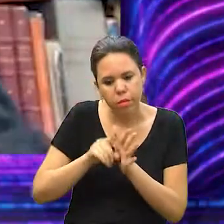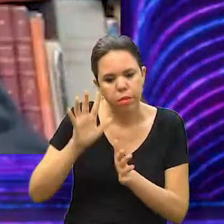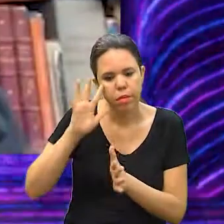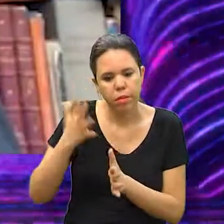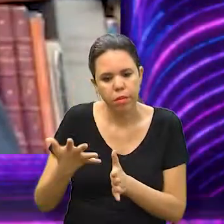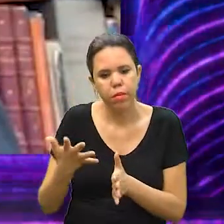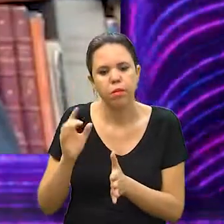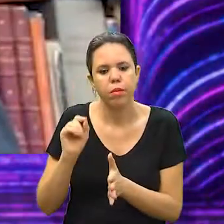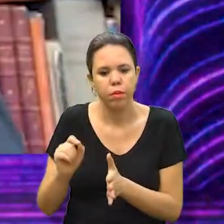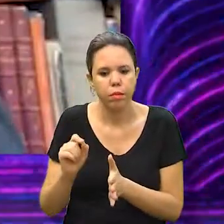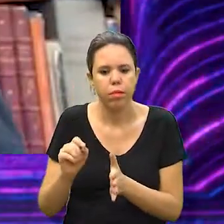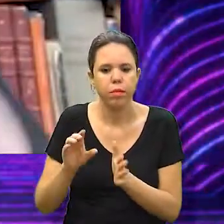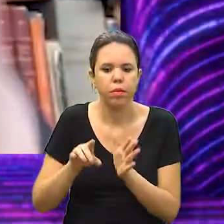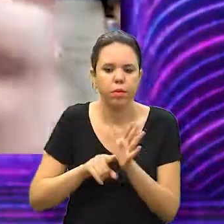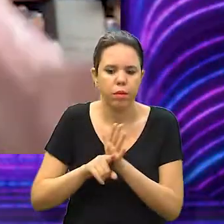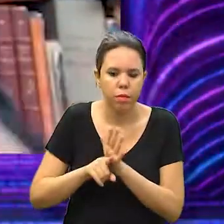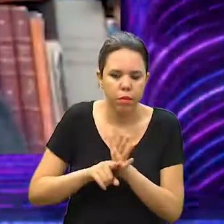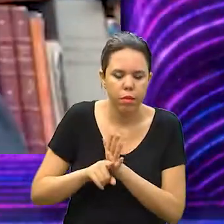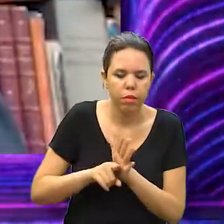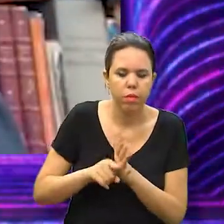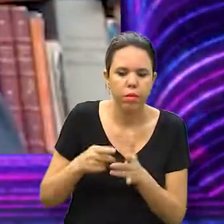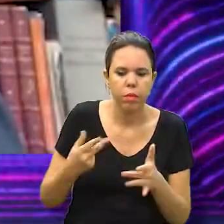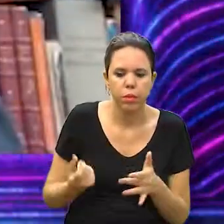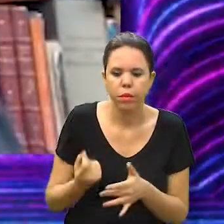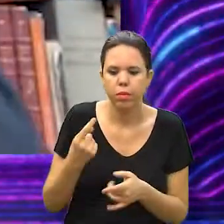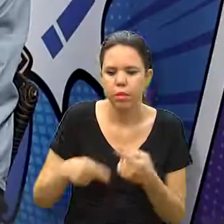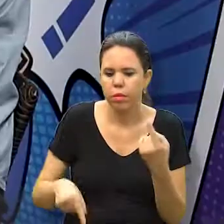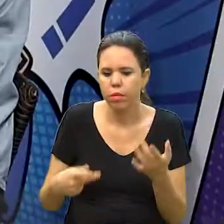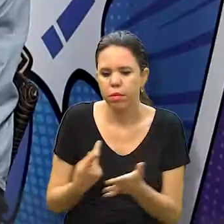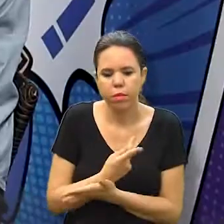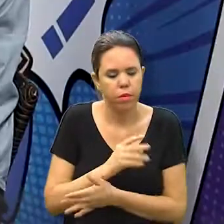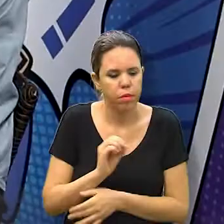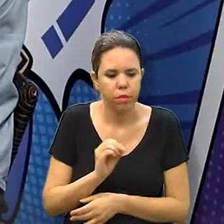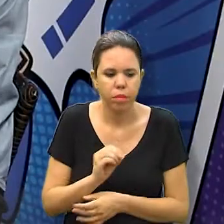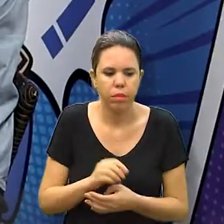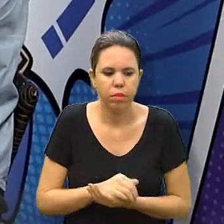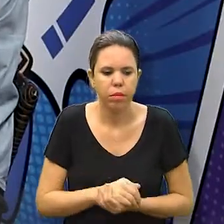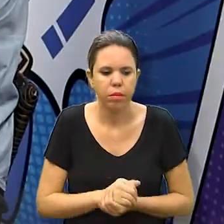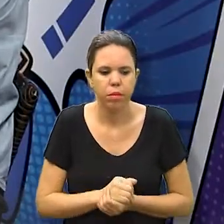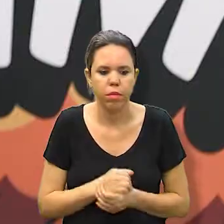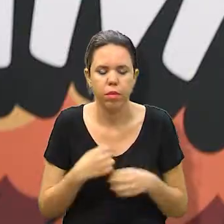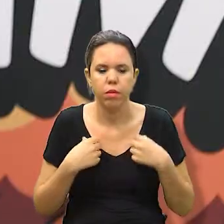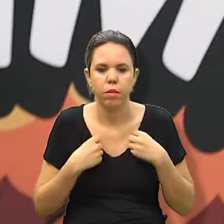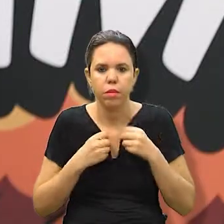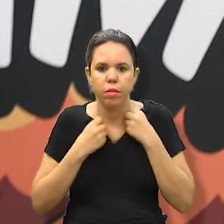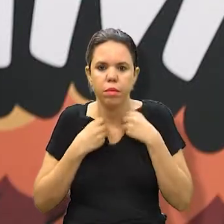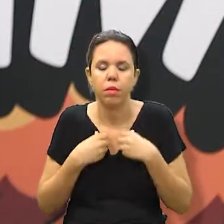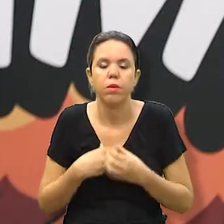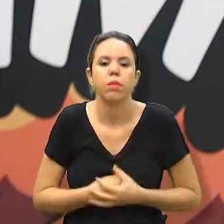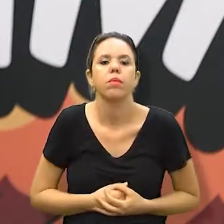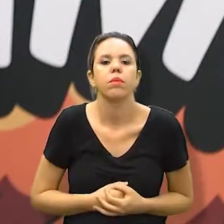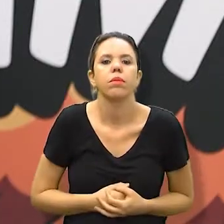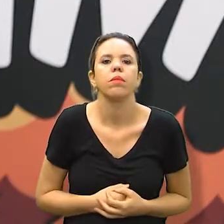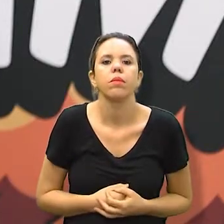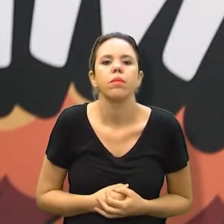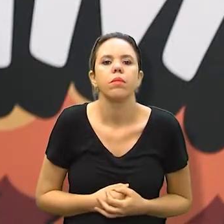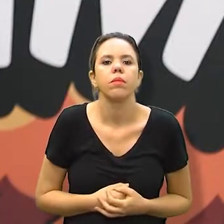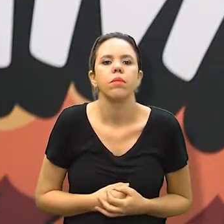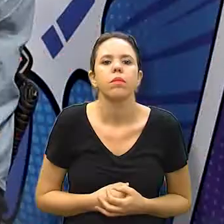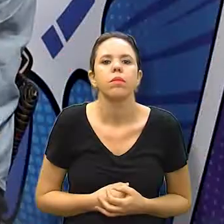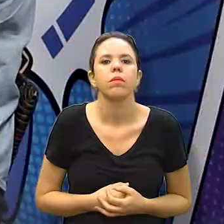as consequências de quem vai investigar coisas que não devem ser investigadas. Paul,